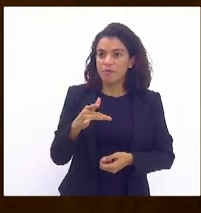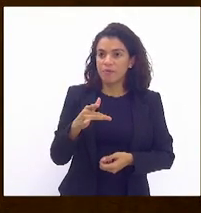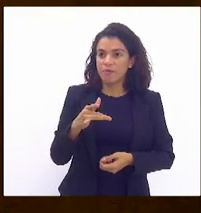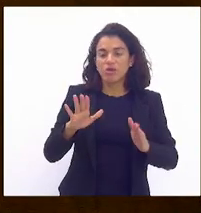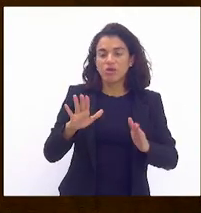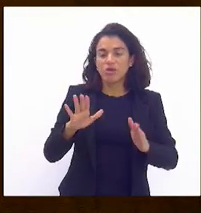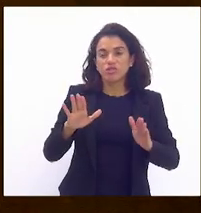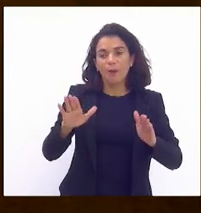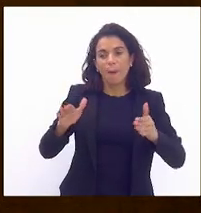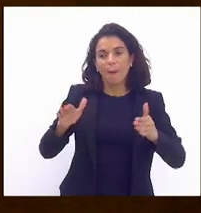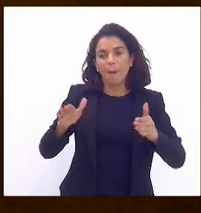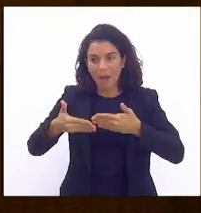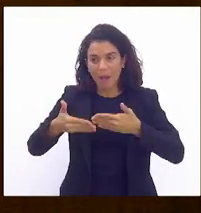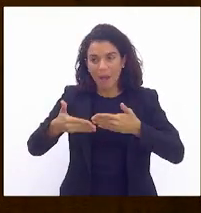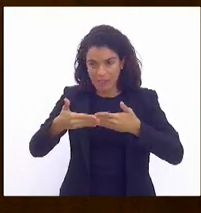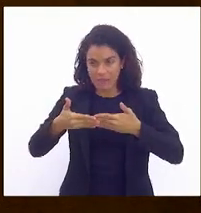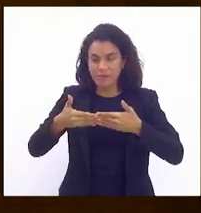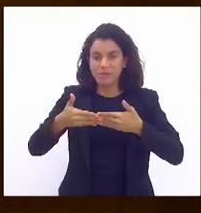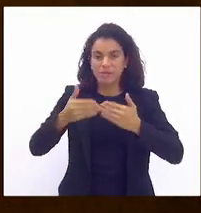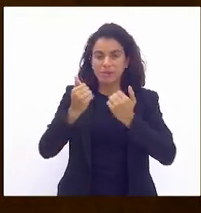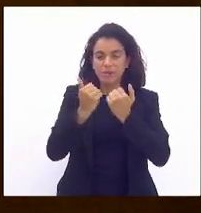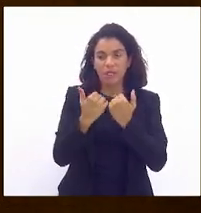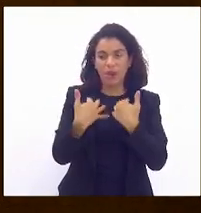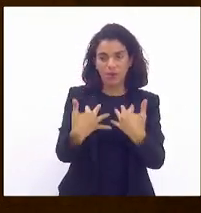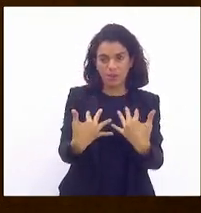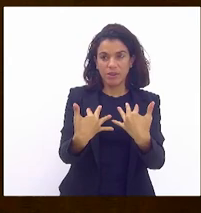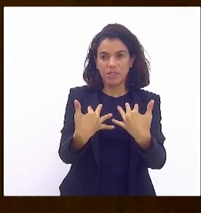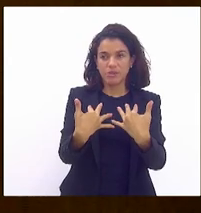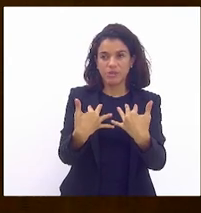para a deliberação e encerramento da audiência